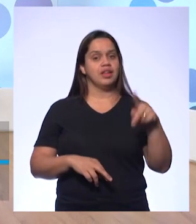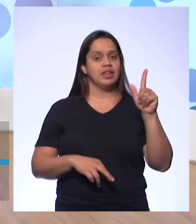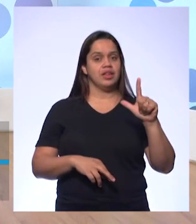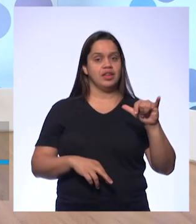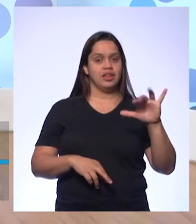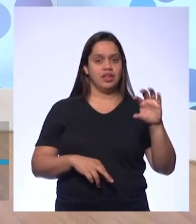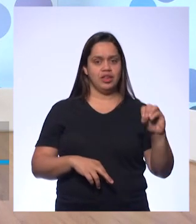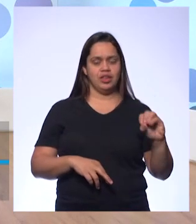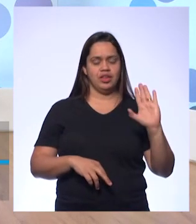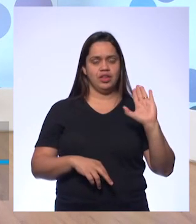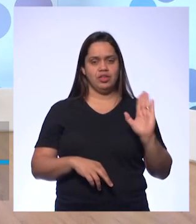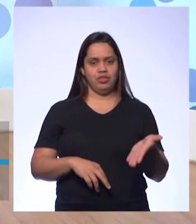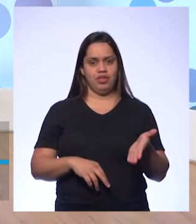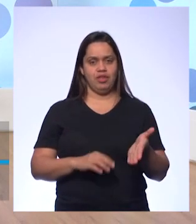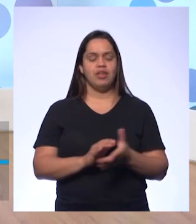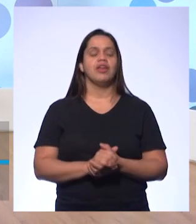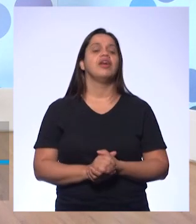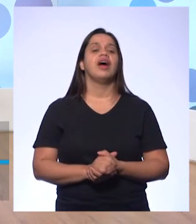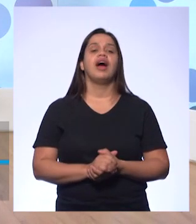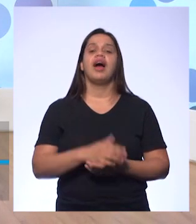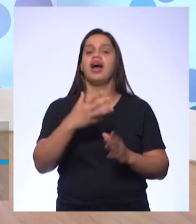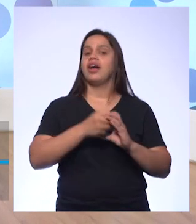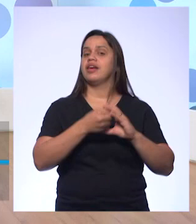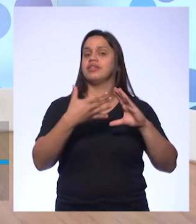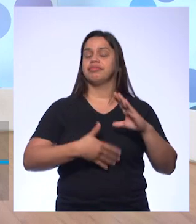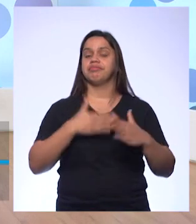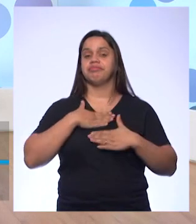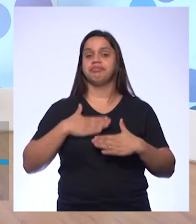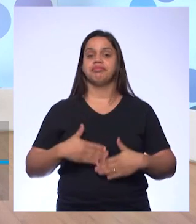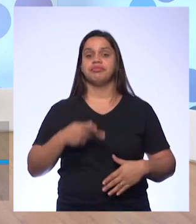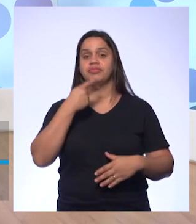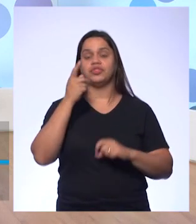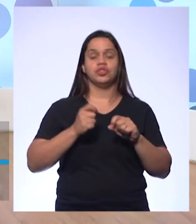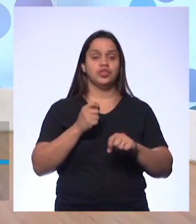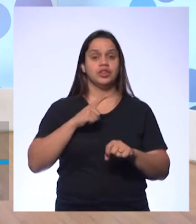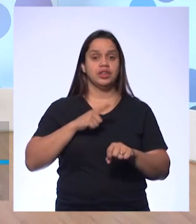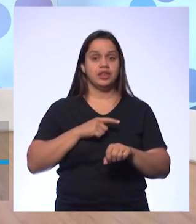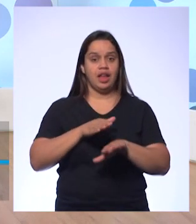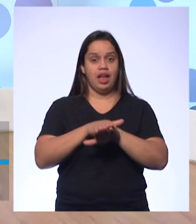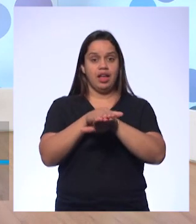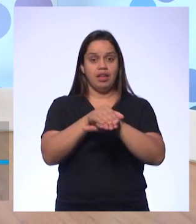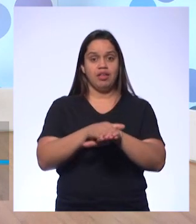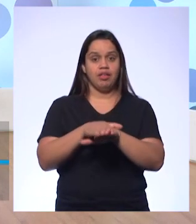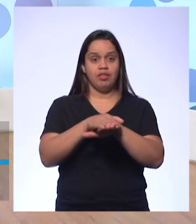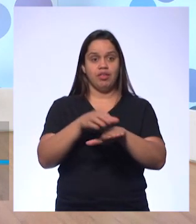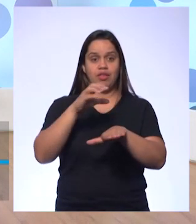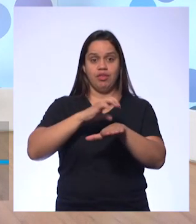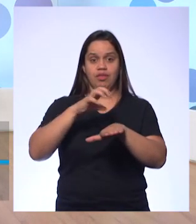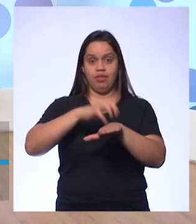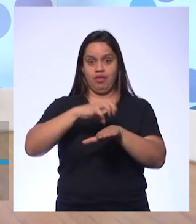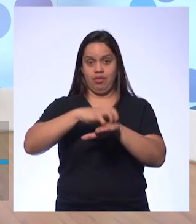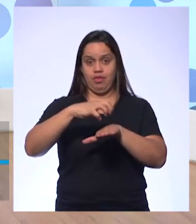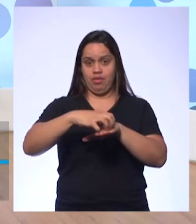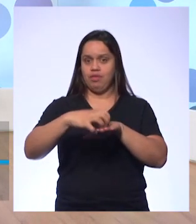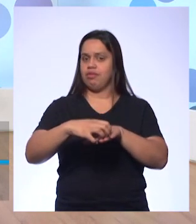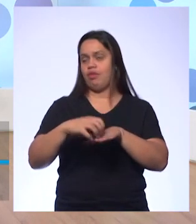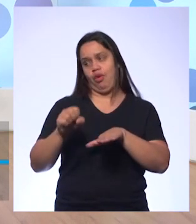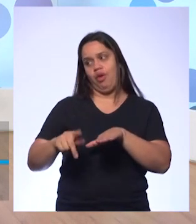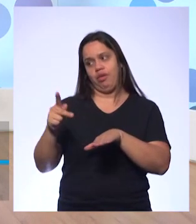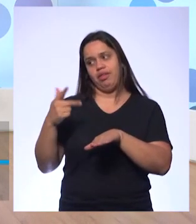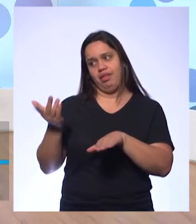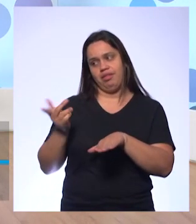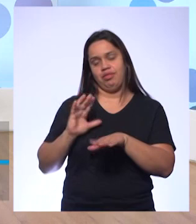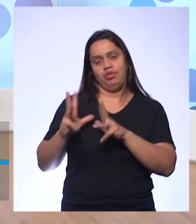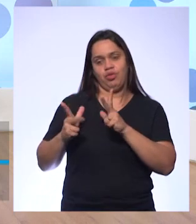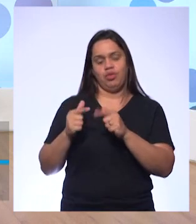Josiah, é isso? As características físicas aqui, o Eduardo falando que ela tem um casco. Tudo bem, toda tartaruga tem. É, e 300